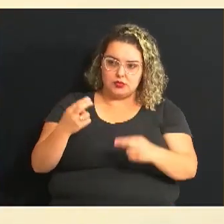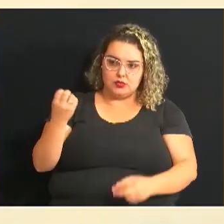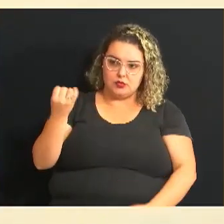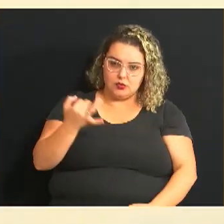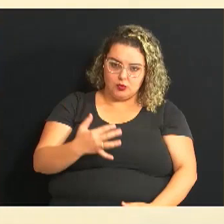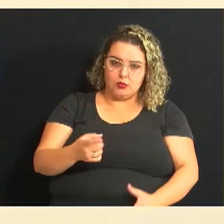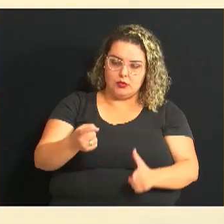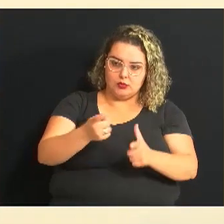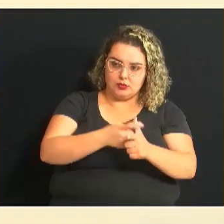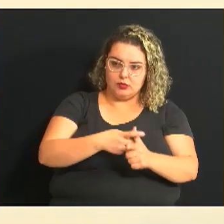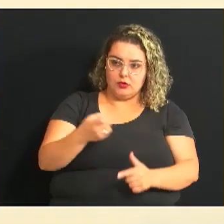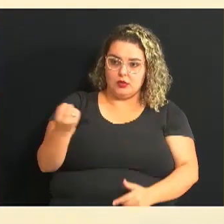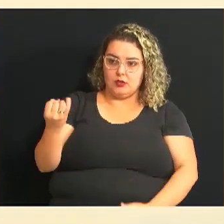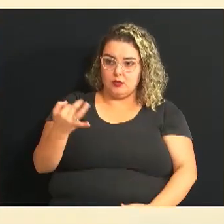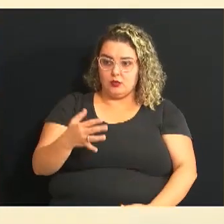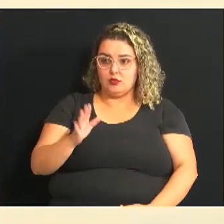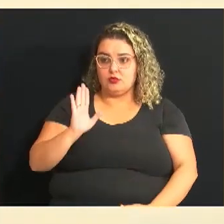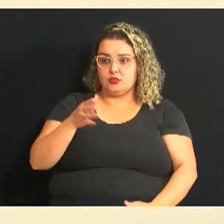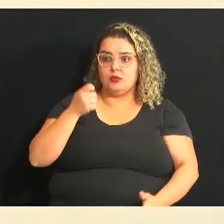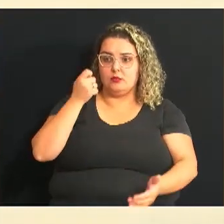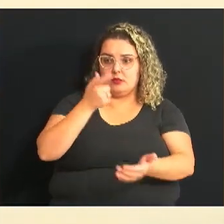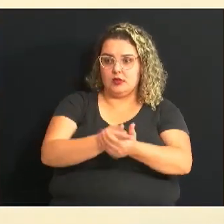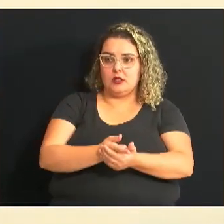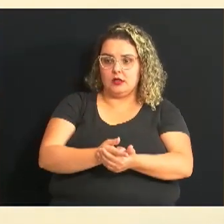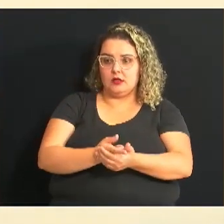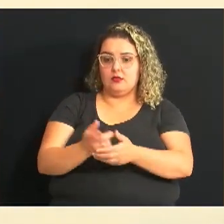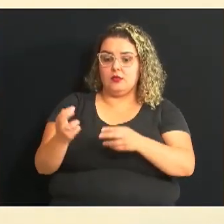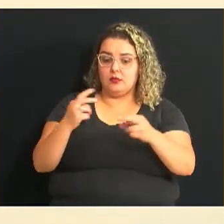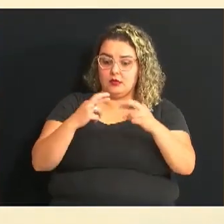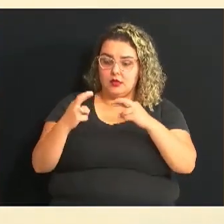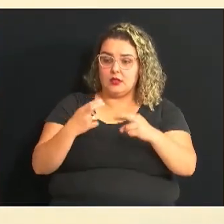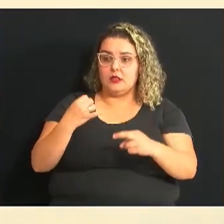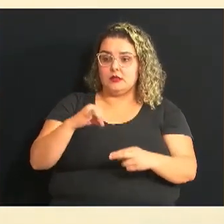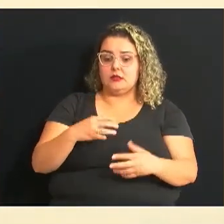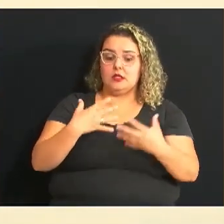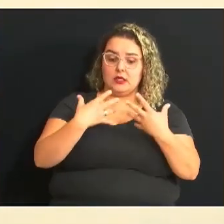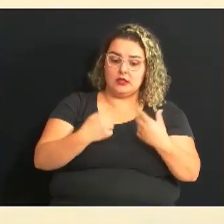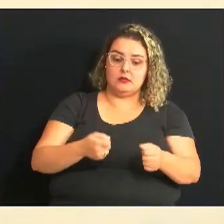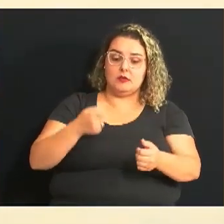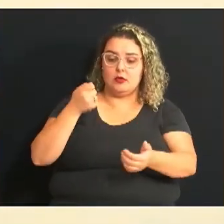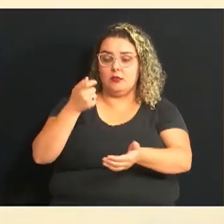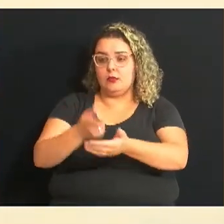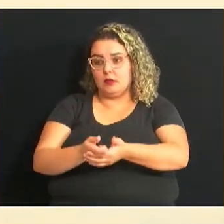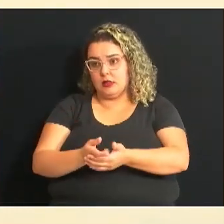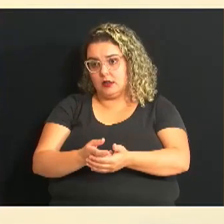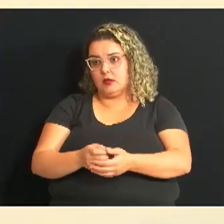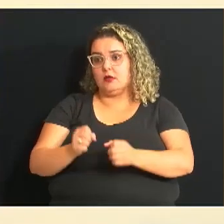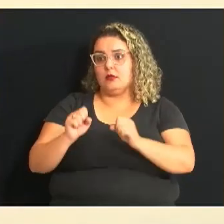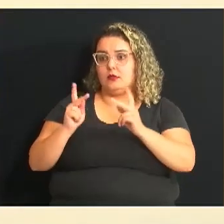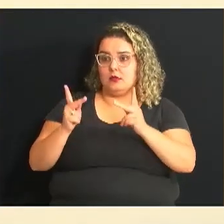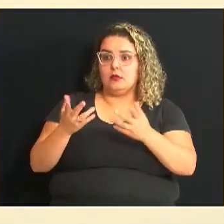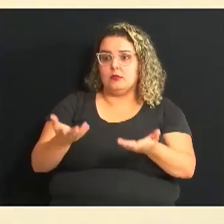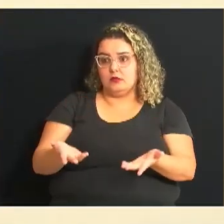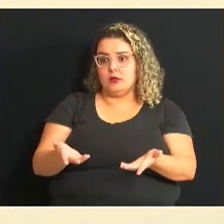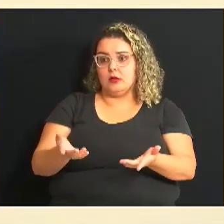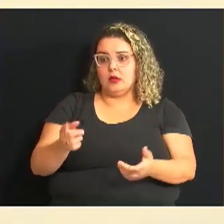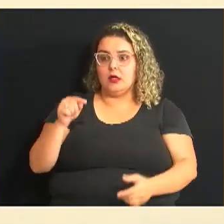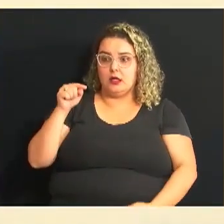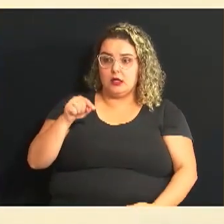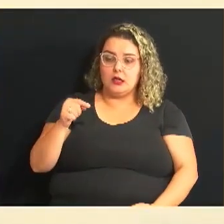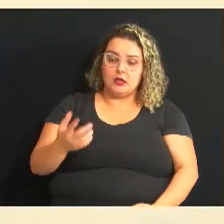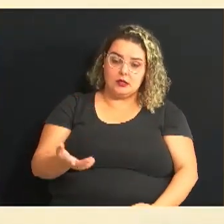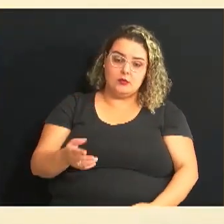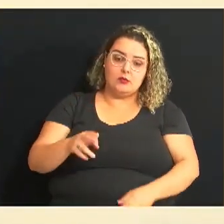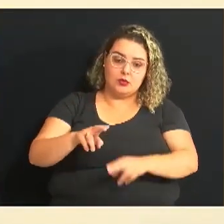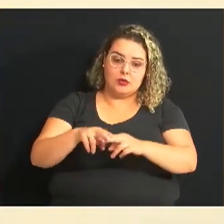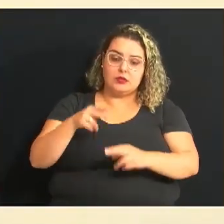deve e quanto você já pagou, é que você vê se você tem a restituir ou se você tem a pagar. Ok. Então, aí, nesse caso, aí, por isso que a gente